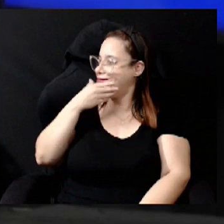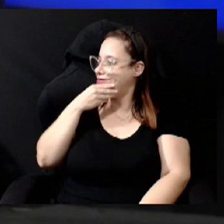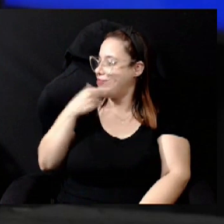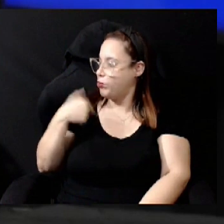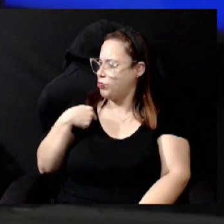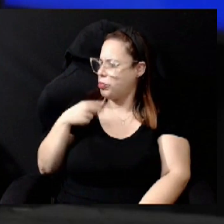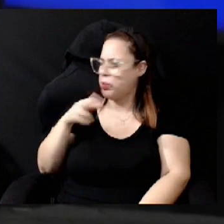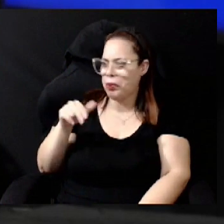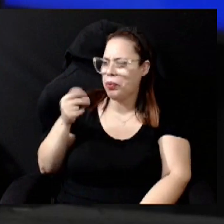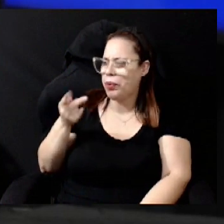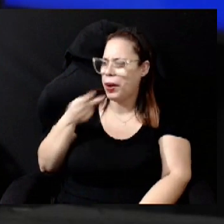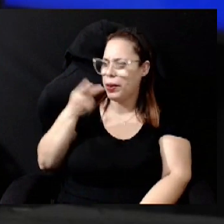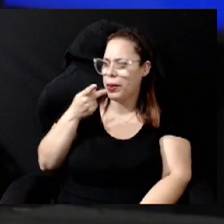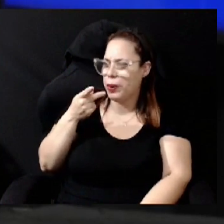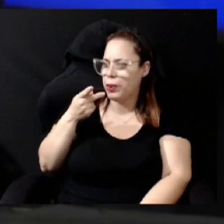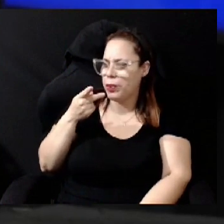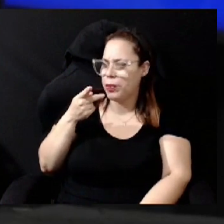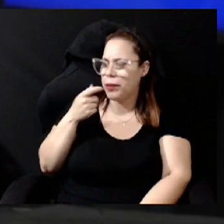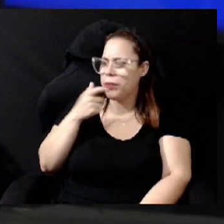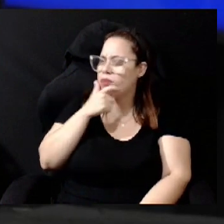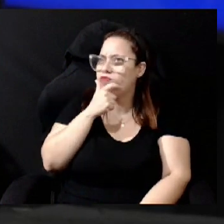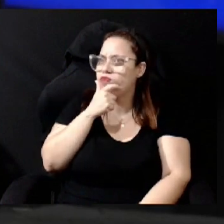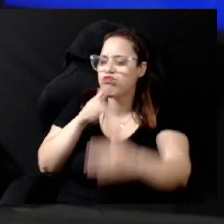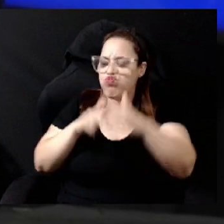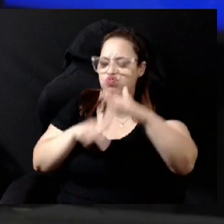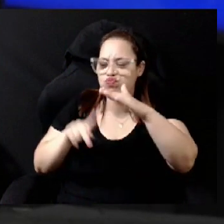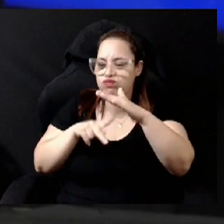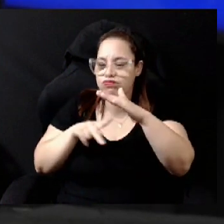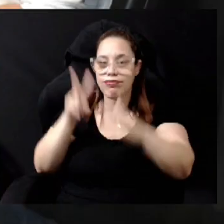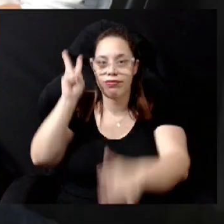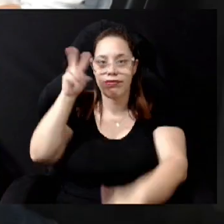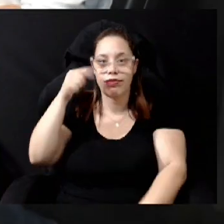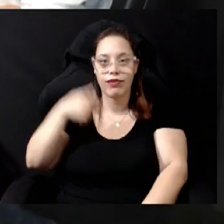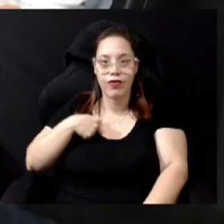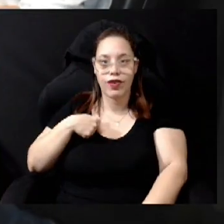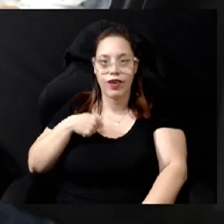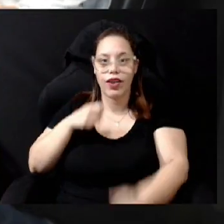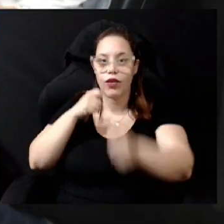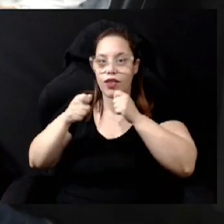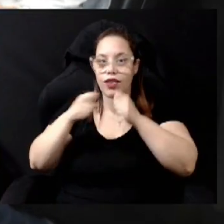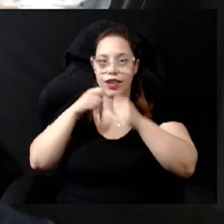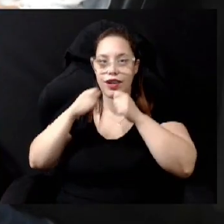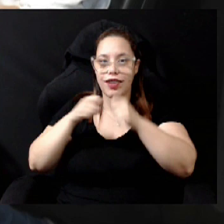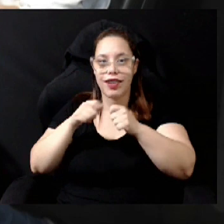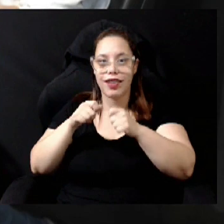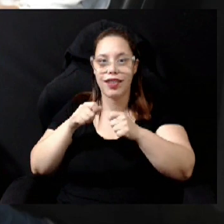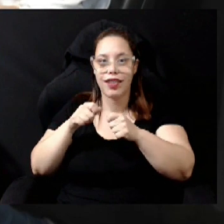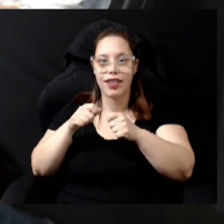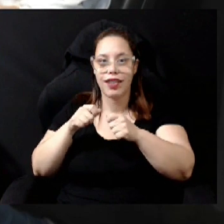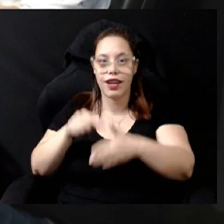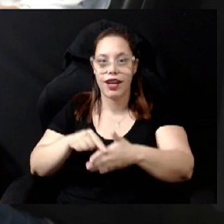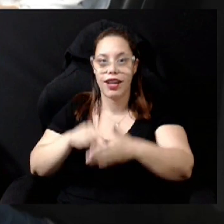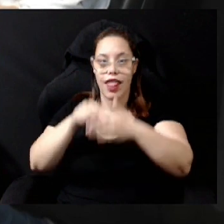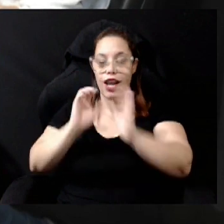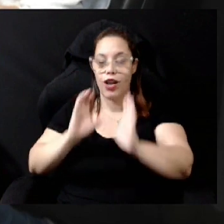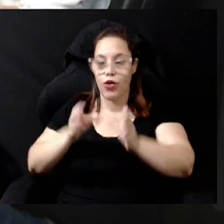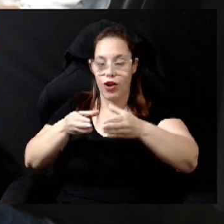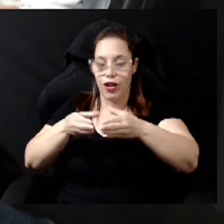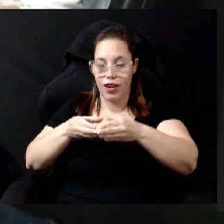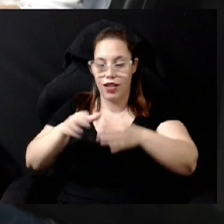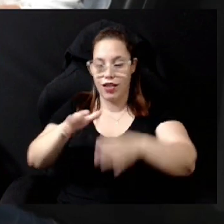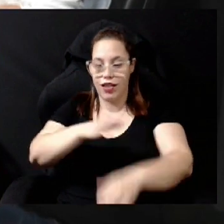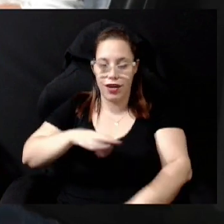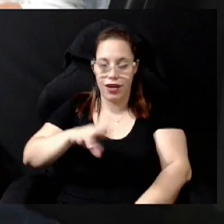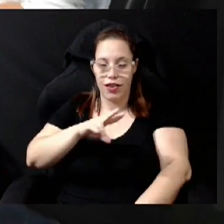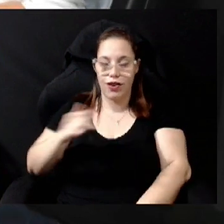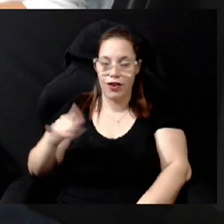no podcast, mas é importante lembrar que eu já te entrevistava quando você era líder comunitário lá na região de Viracopos. Lembra daquela